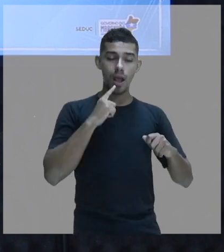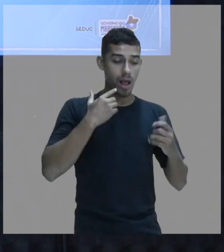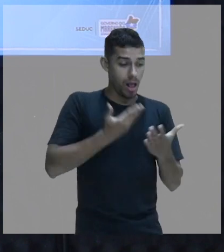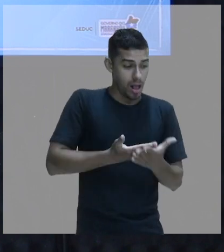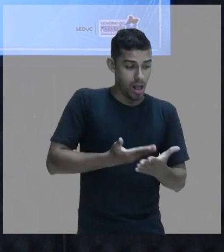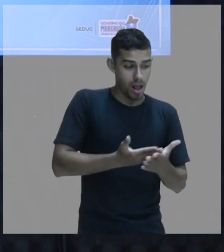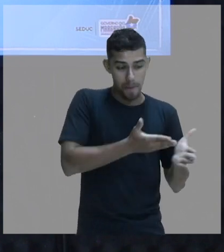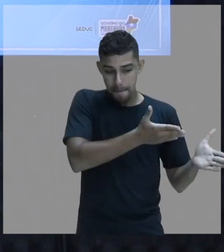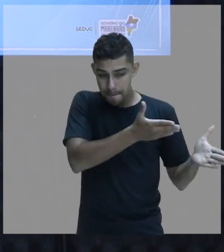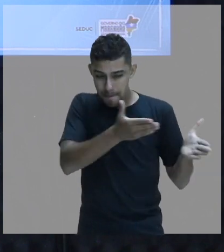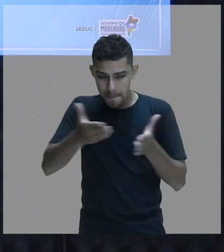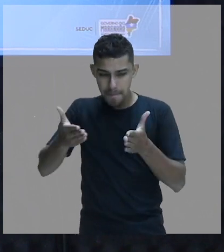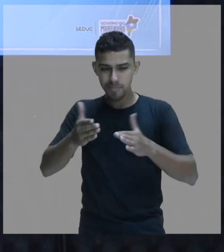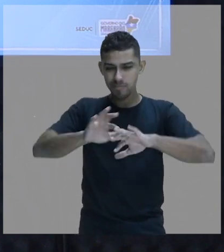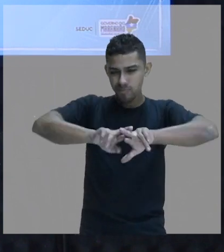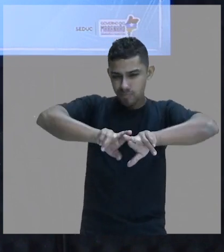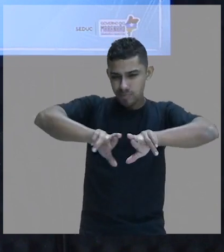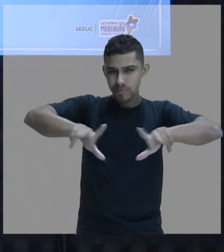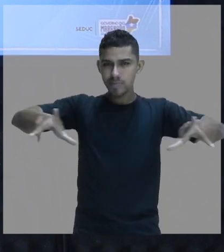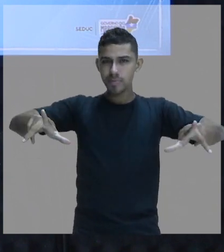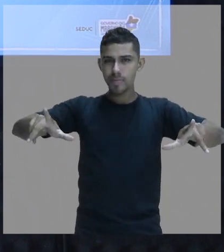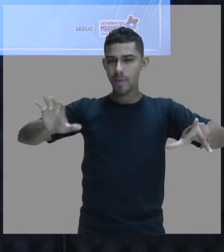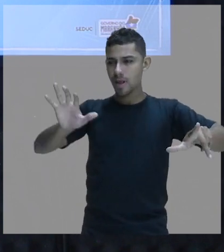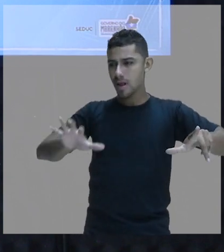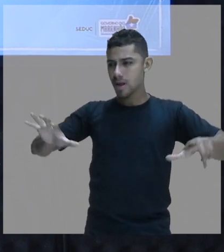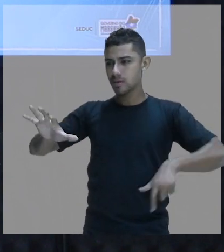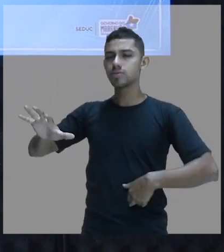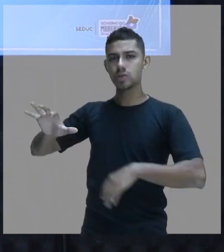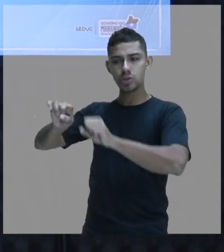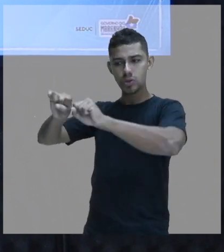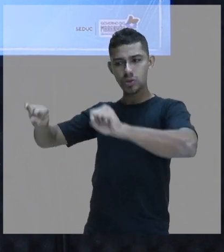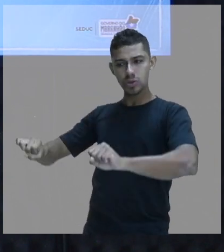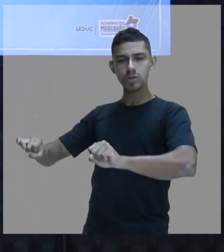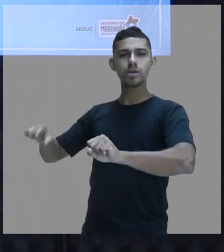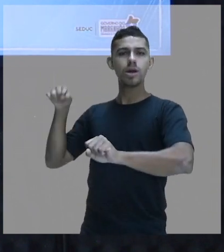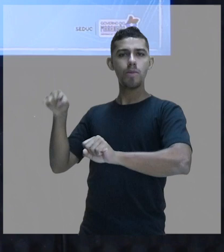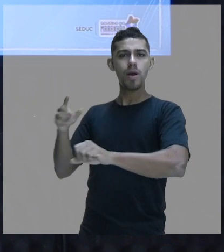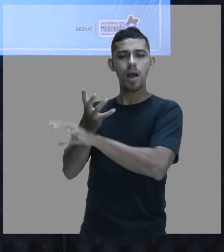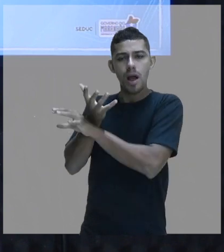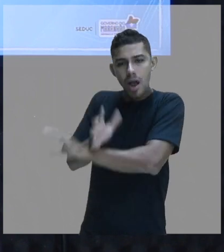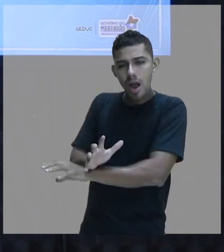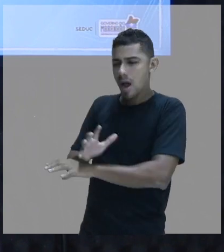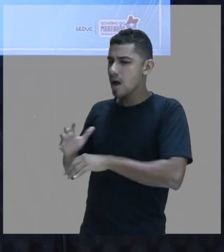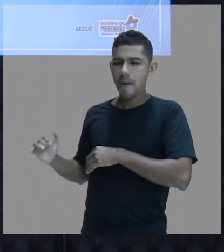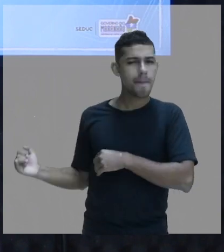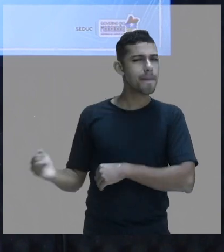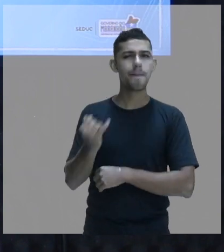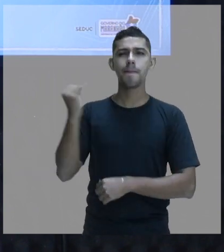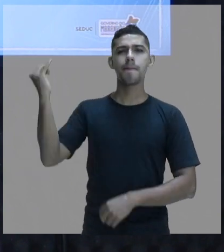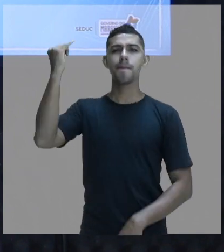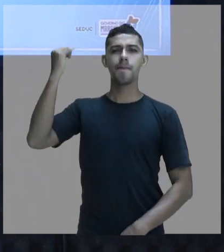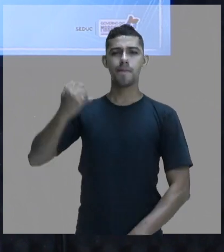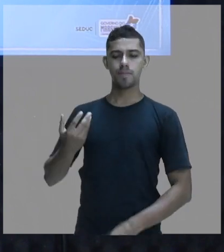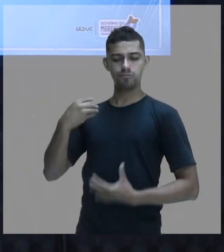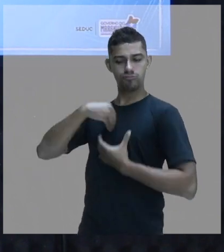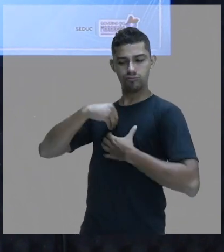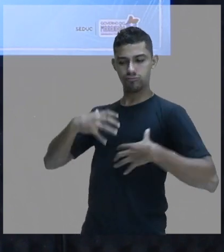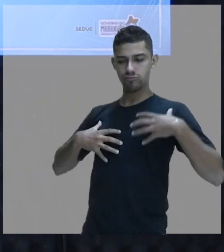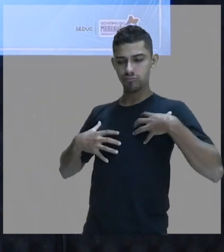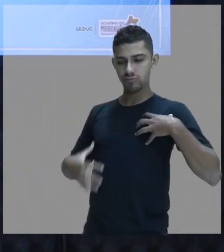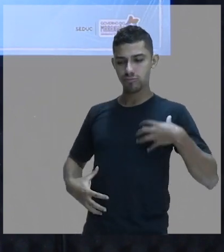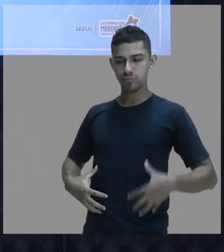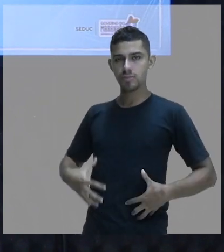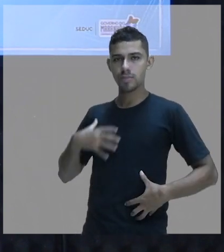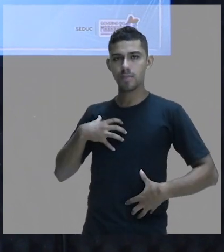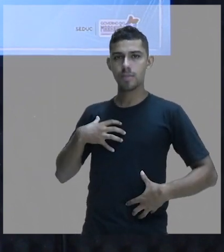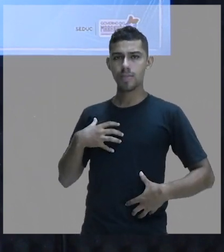iremos desmistificar essa questão. Nós iremos ver que o sistema ósseo é de supra-importância para o nosso organismo. As